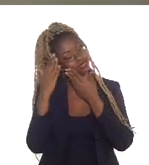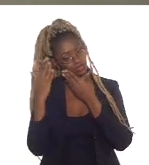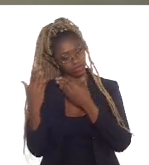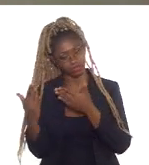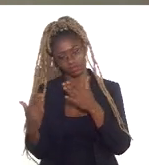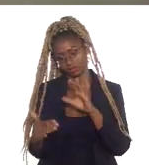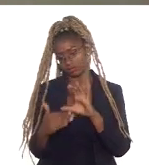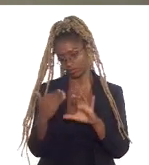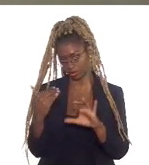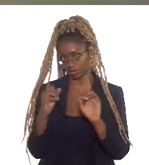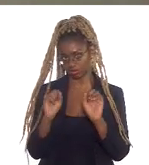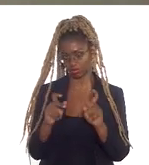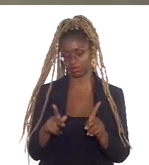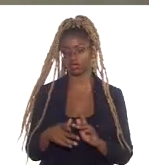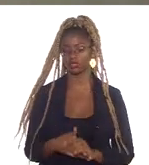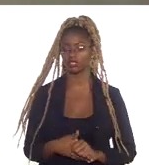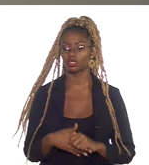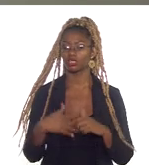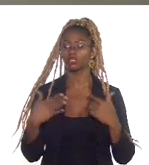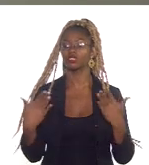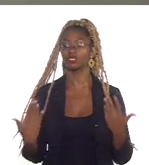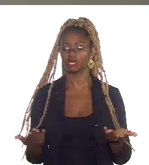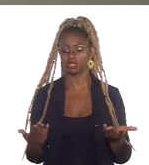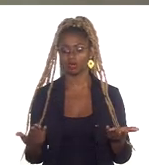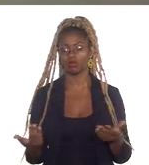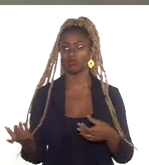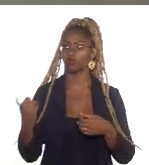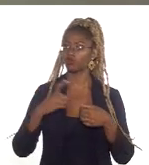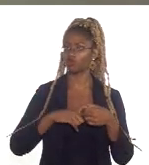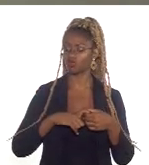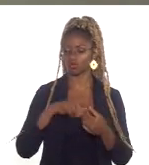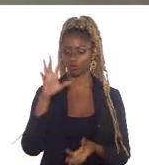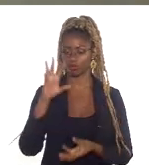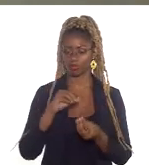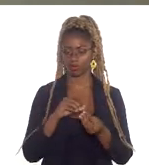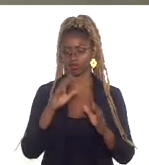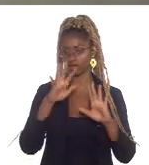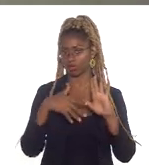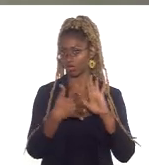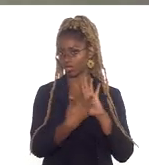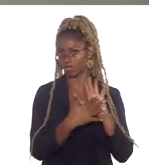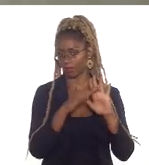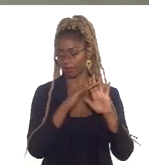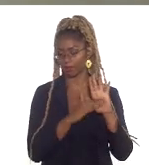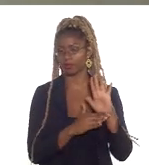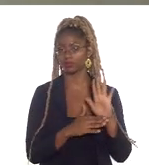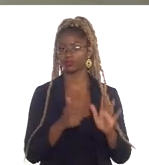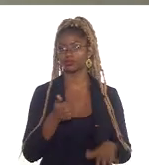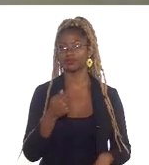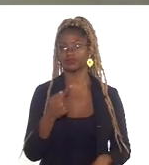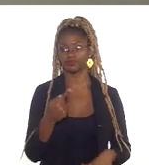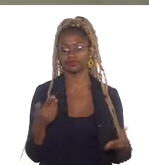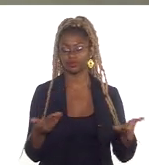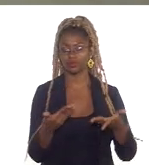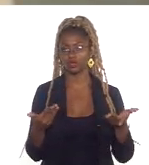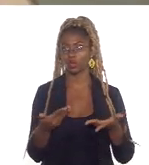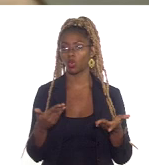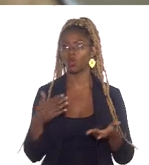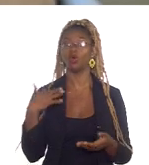do seu e-mail. Então, eu recapitulando o cronograma, 17 agora, reunião